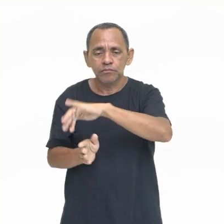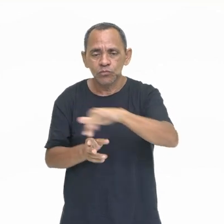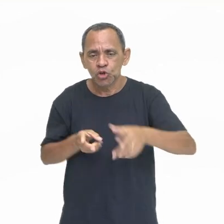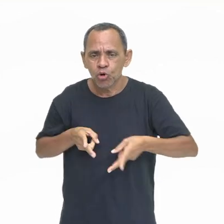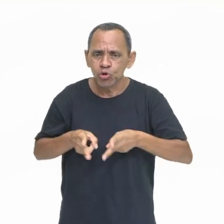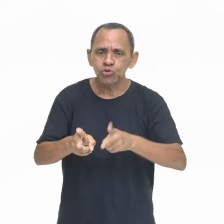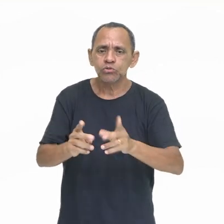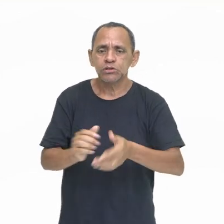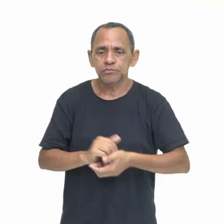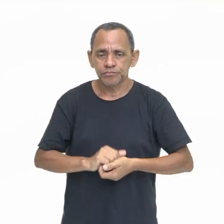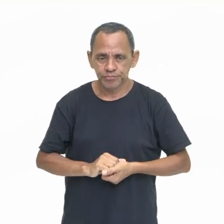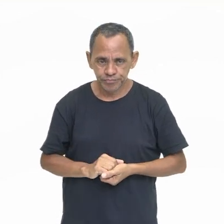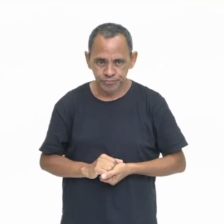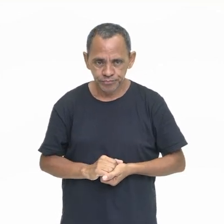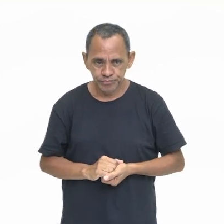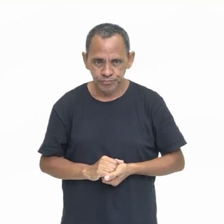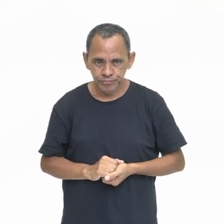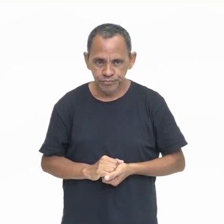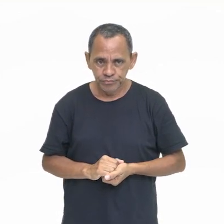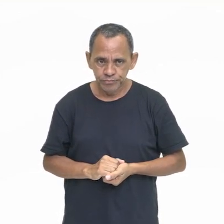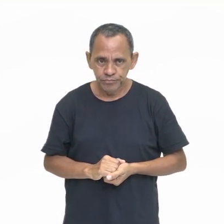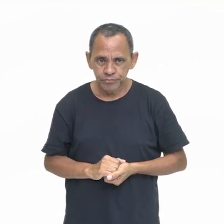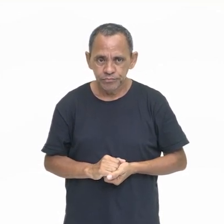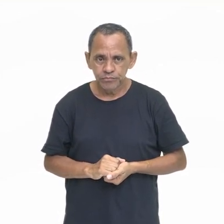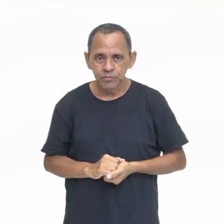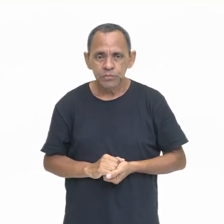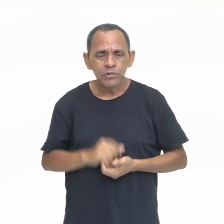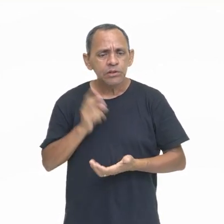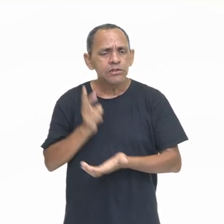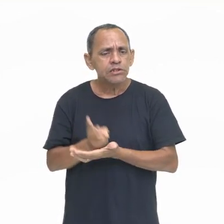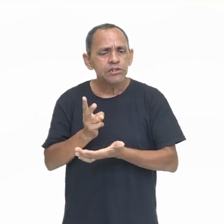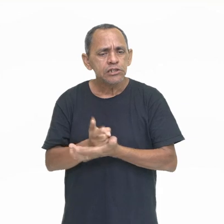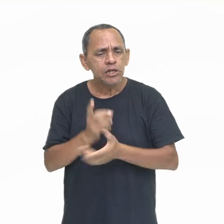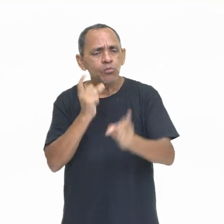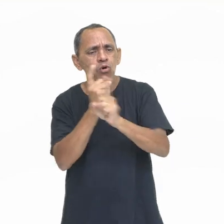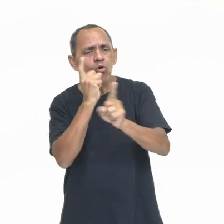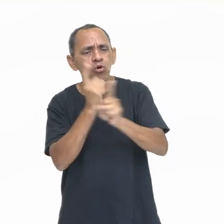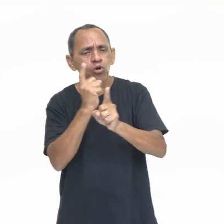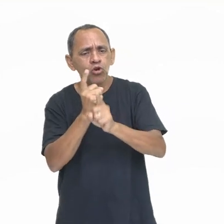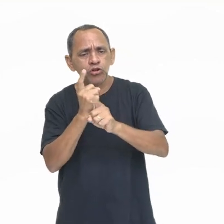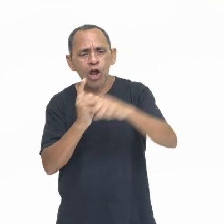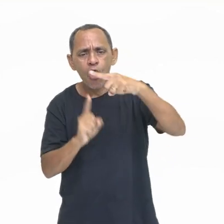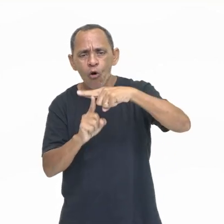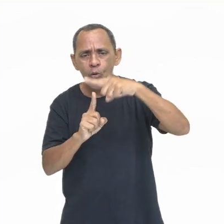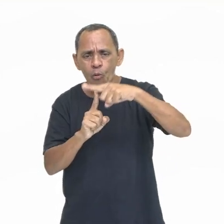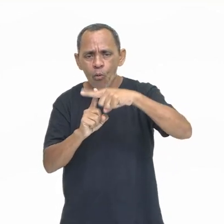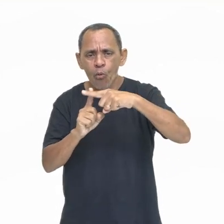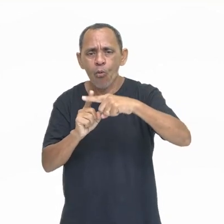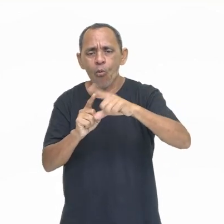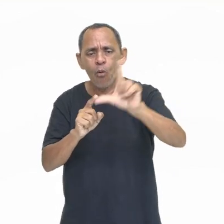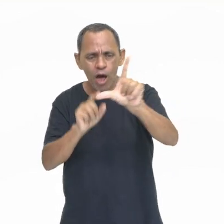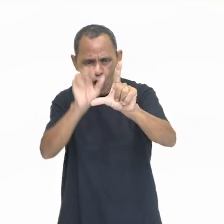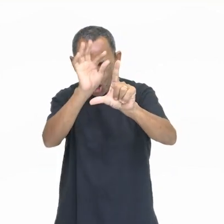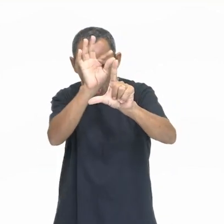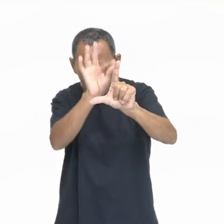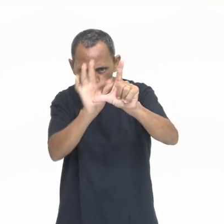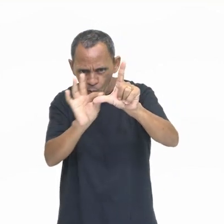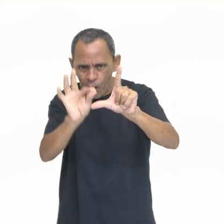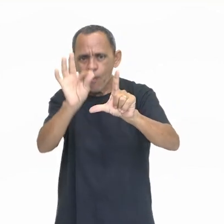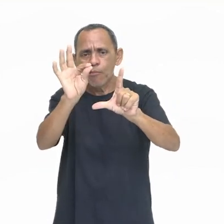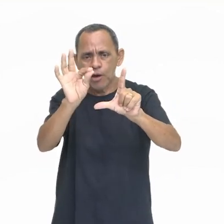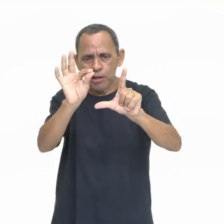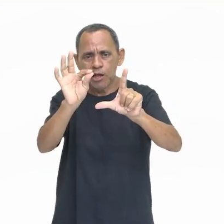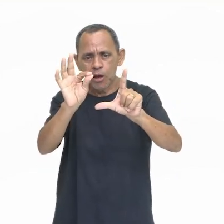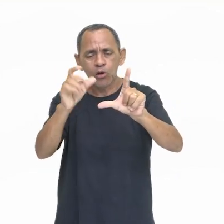vamos avançar aqui, ó, porque agora tem uma coisa bem interessante aqui, ó. Pessoal, sempre para determinar o vértice de uma parábola, nós vamos usar